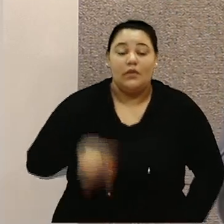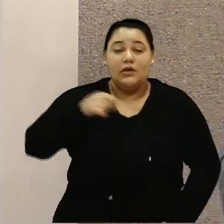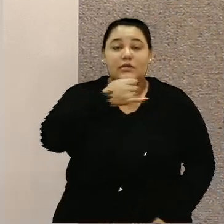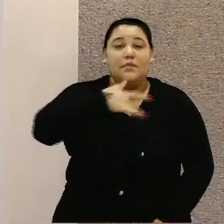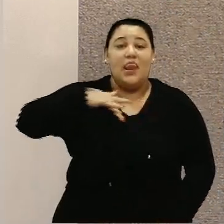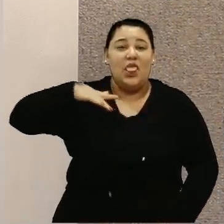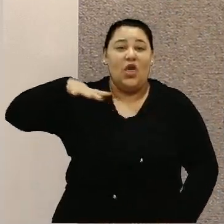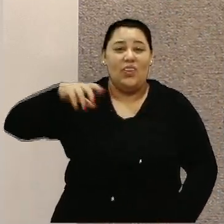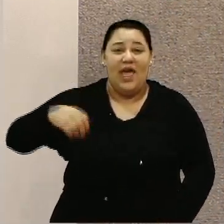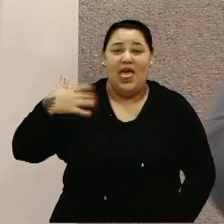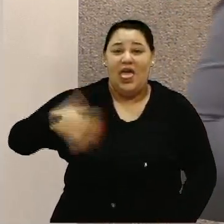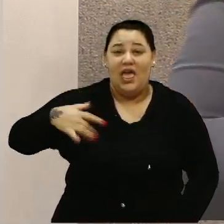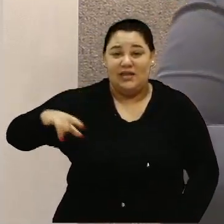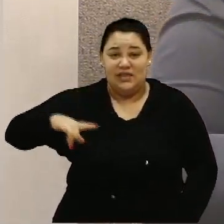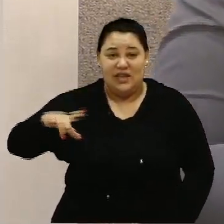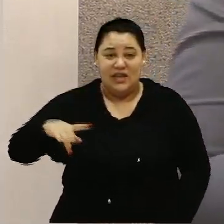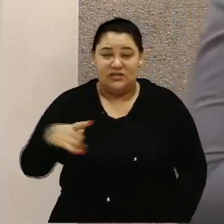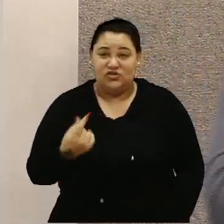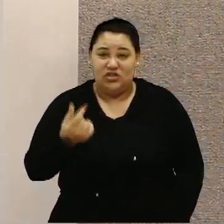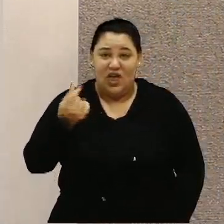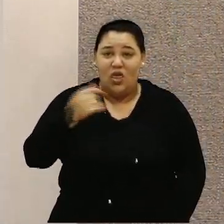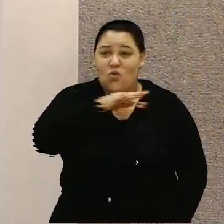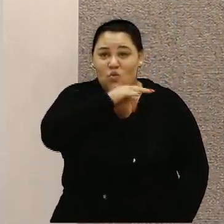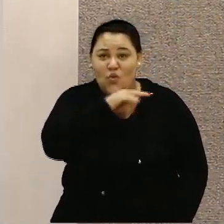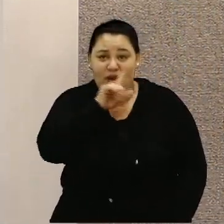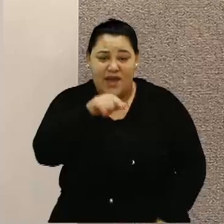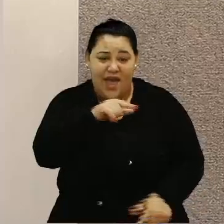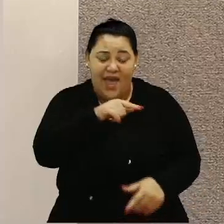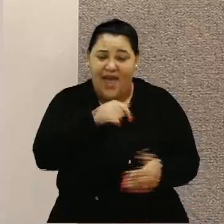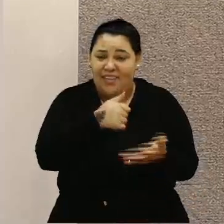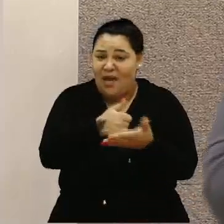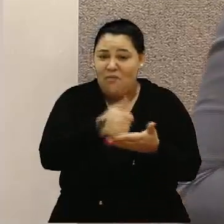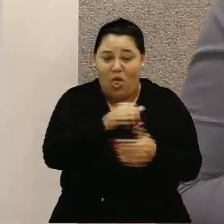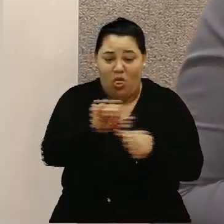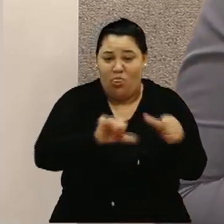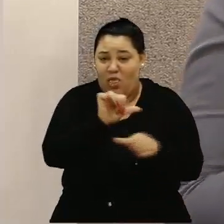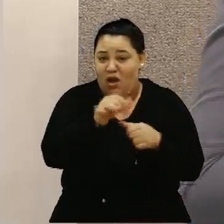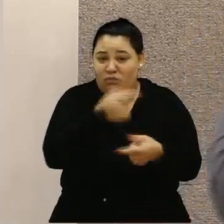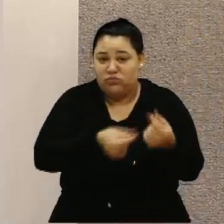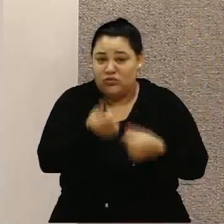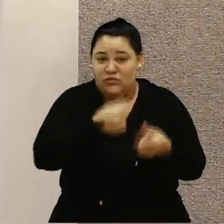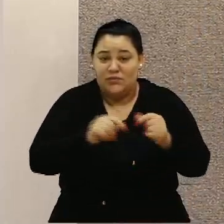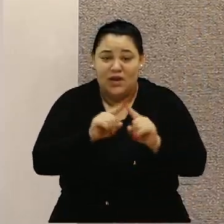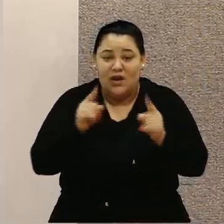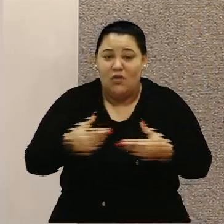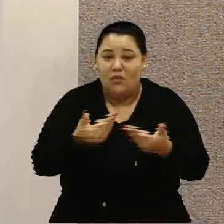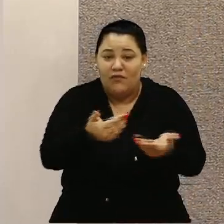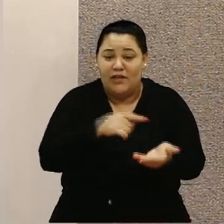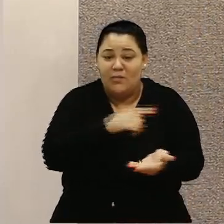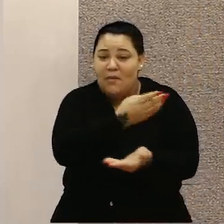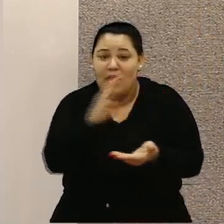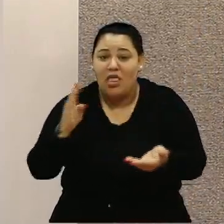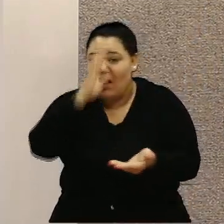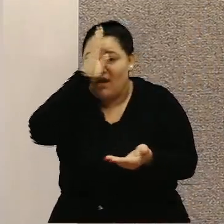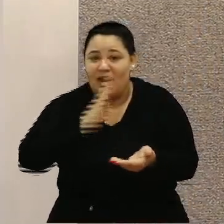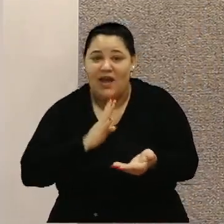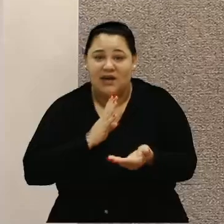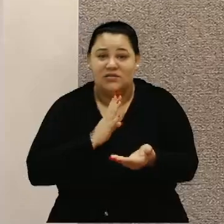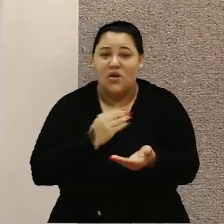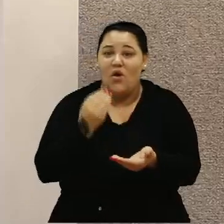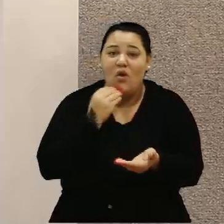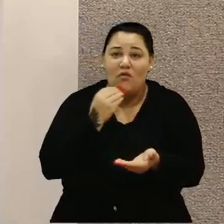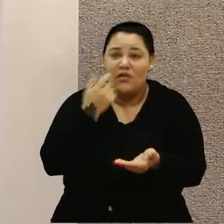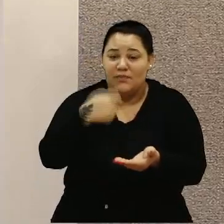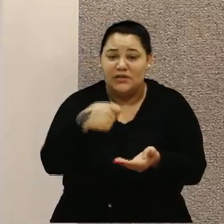gire. Como é que nós vamos colocar uma biblioteca, vereador Pedro Rodrigues, lá à disposição da comunidade de maneira gratuita, se não tiver dinheiro? É óbvio que a gente tem